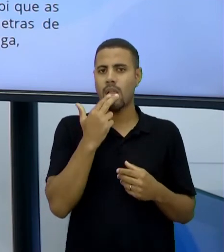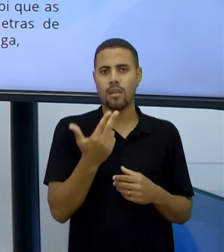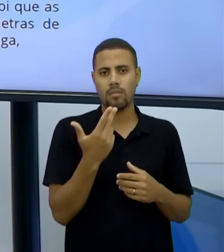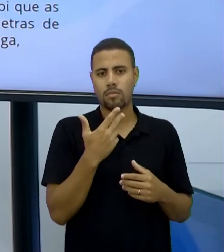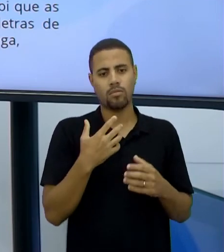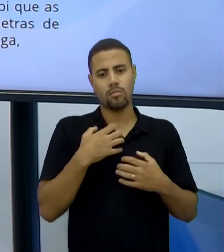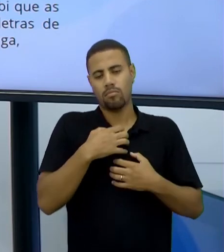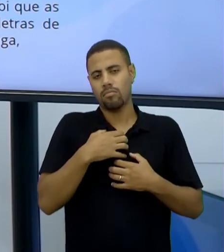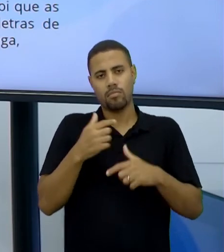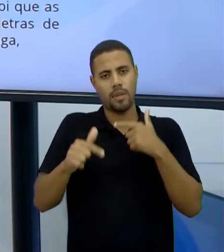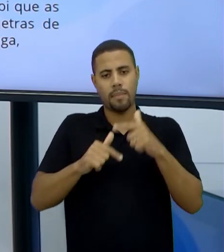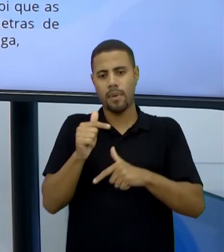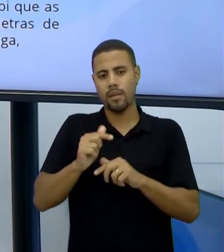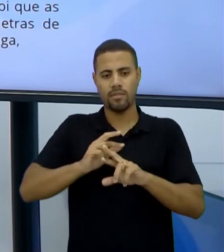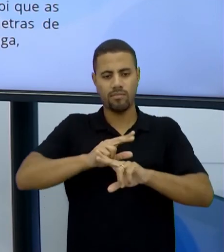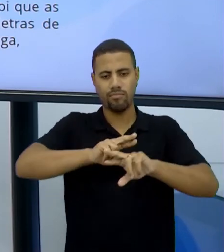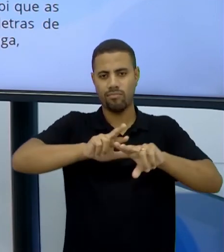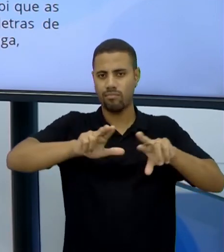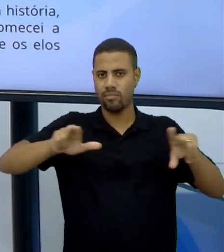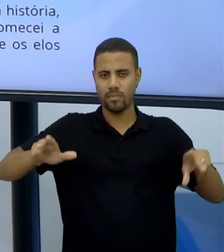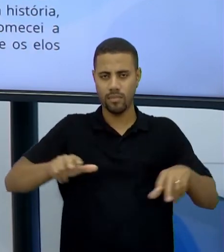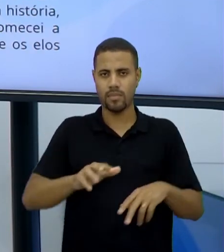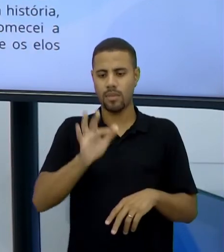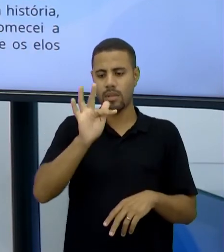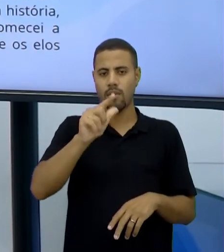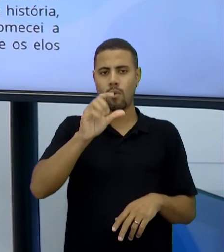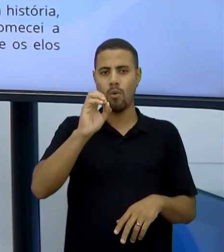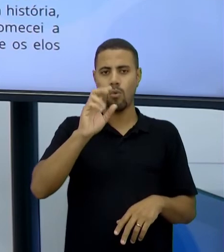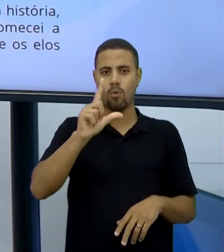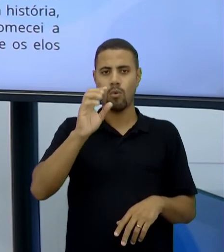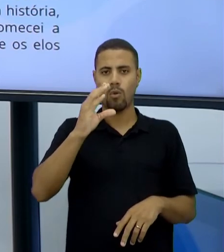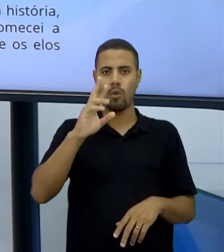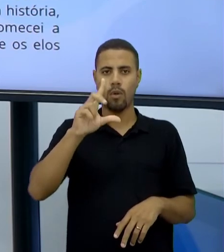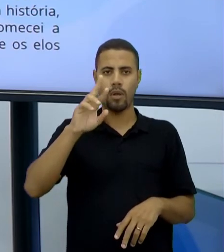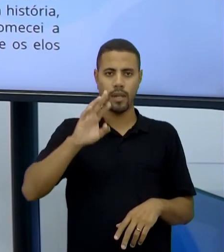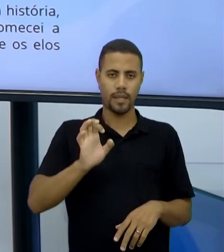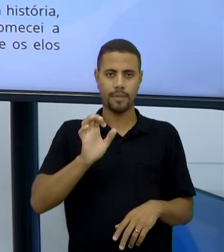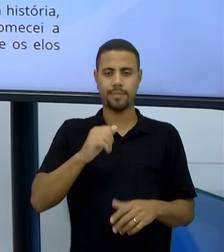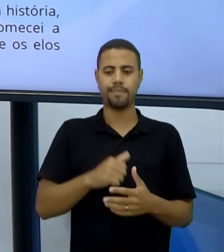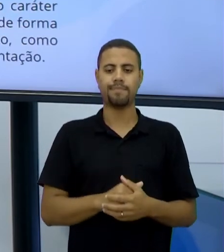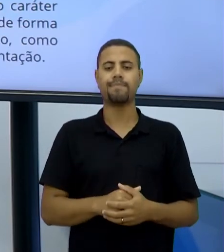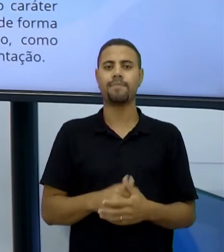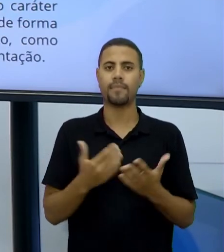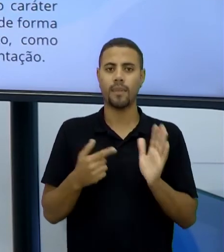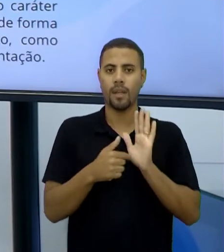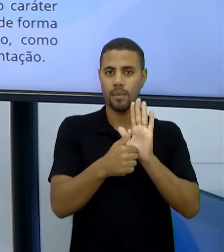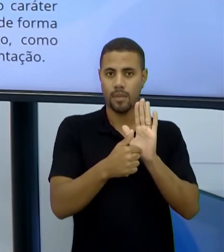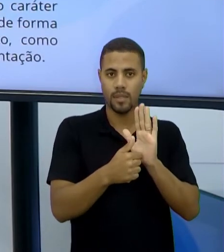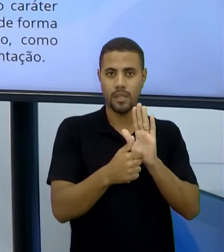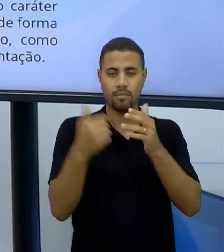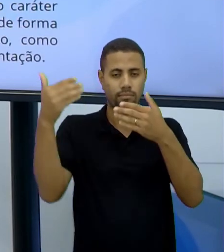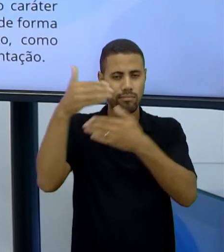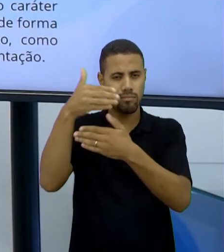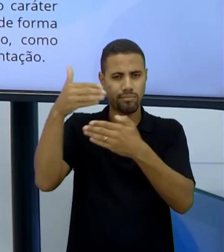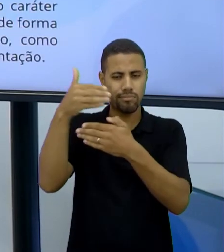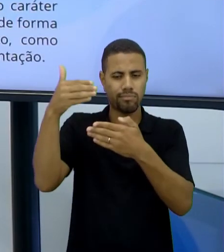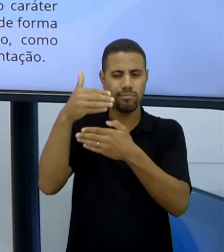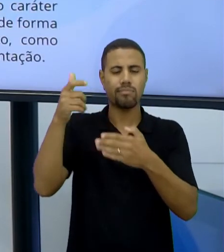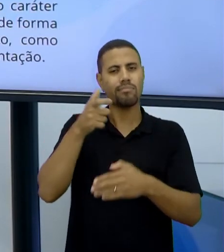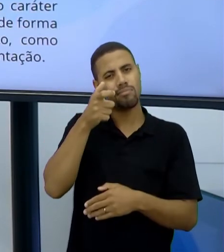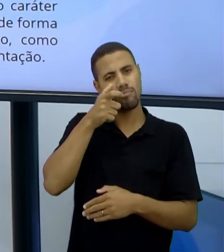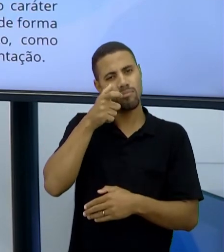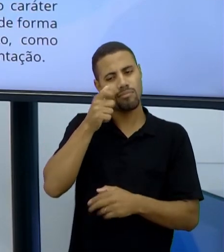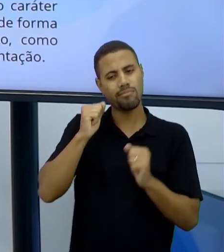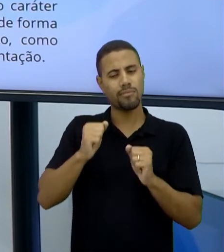ele trabalha aí com o folclore, tá bom? Eu vou passando aqui para vocês os slides, para vocês observarem aí como